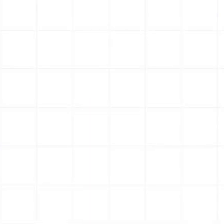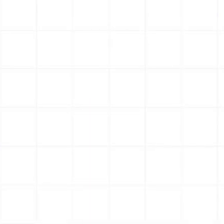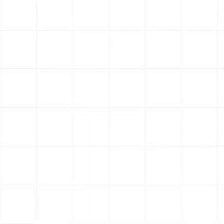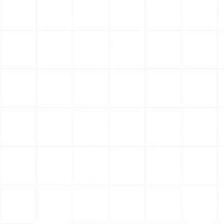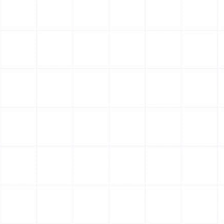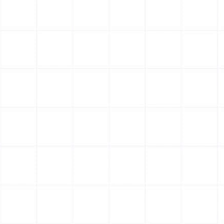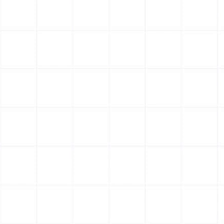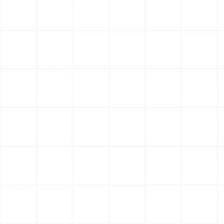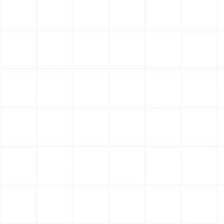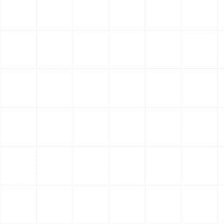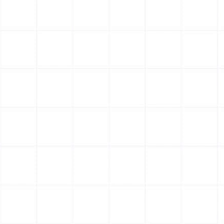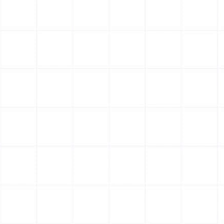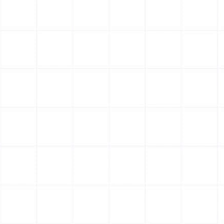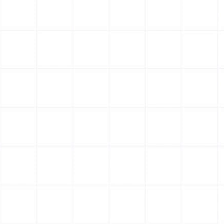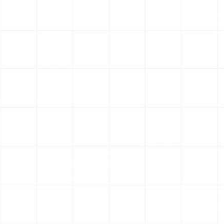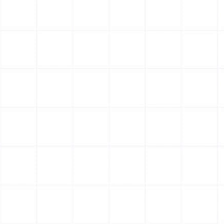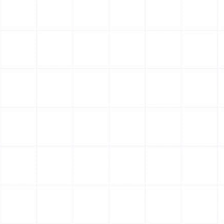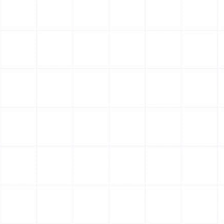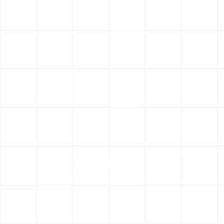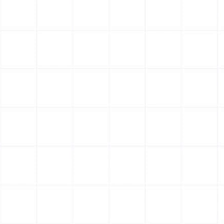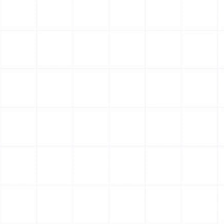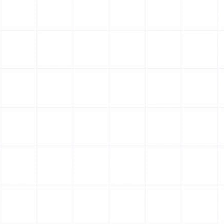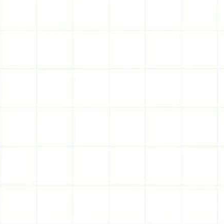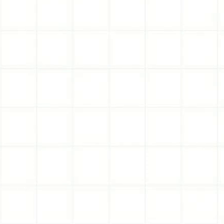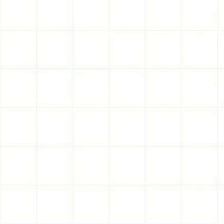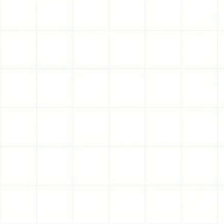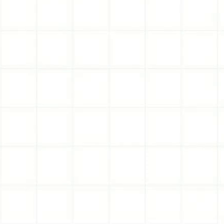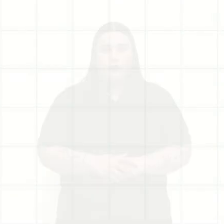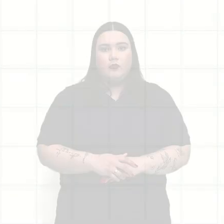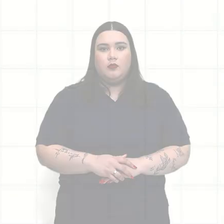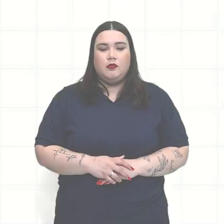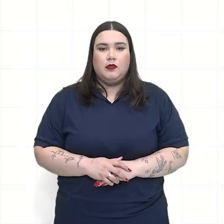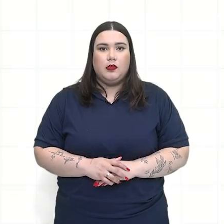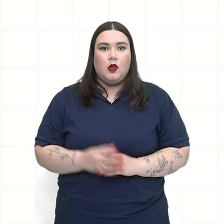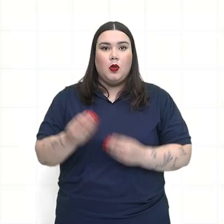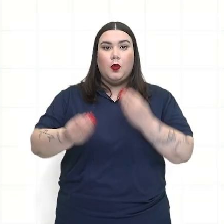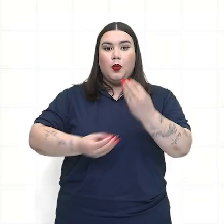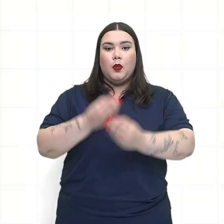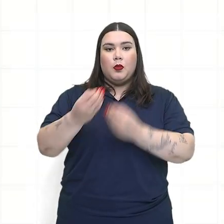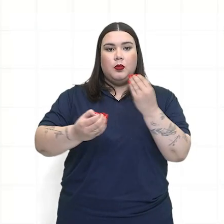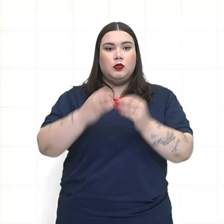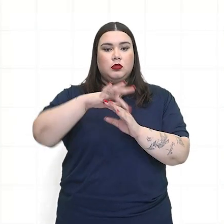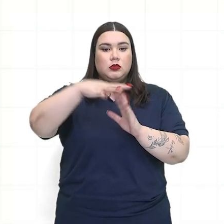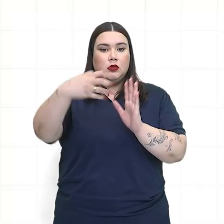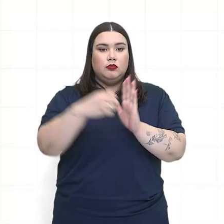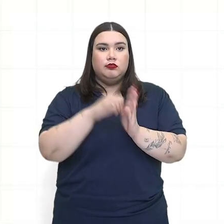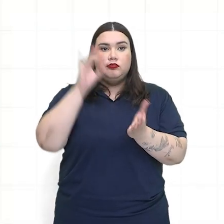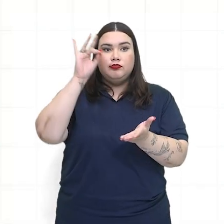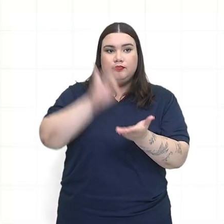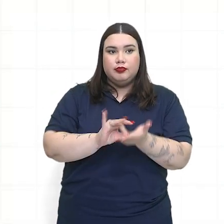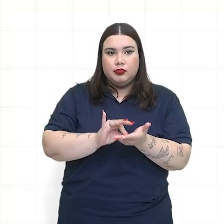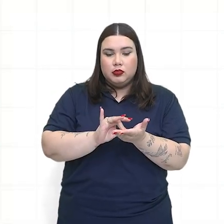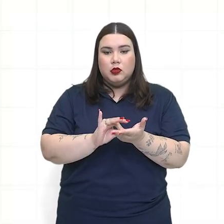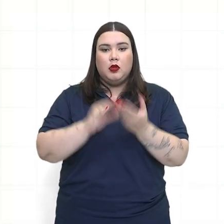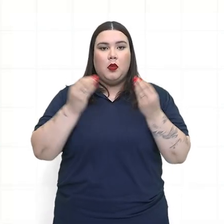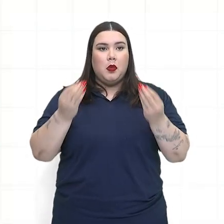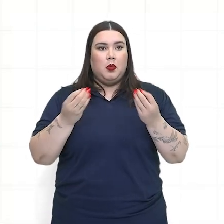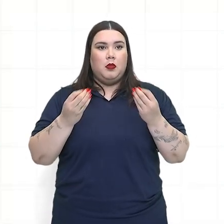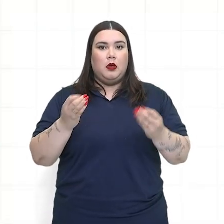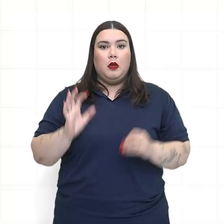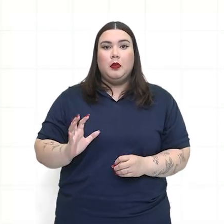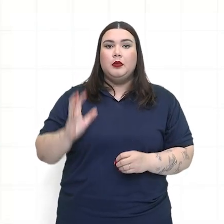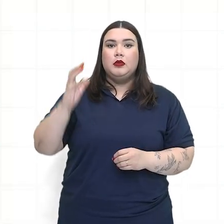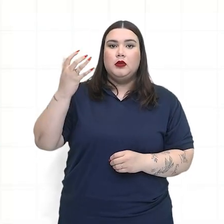Então, olha só que interessante. Como é que um símbolo, ele de fato ele é validado? Como é que